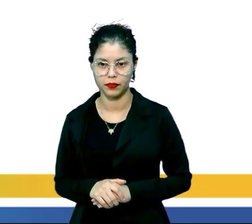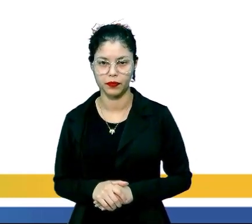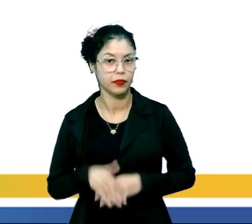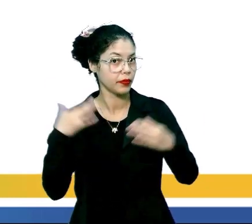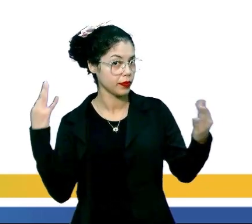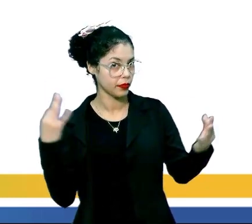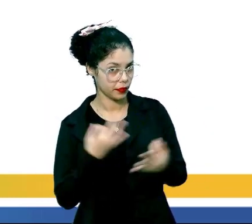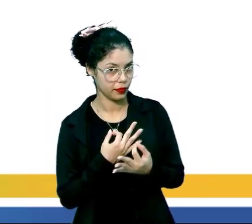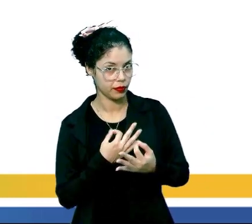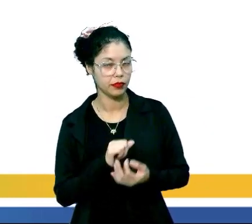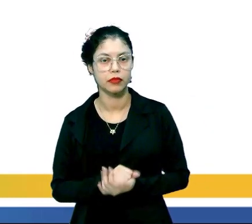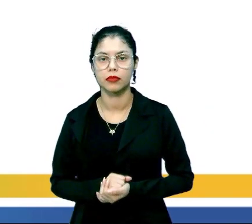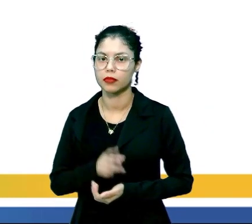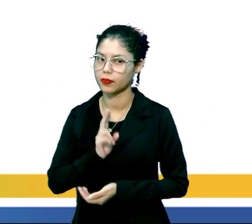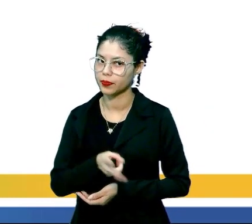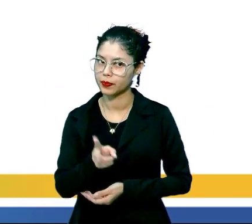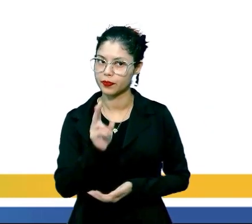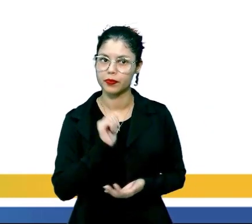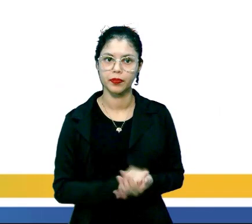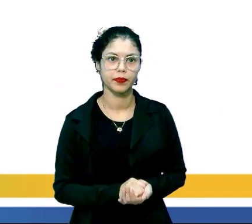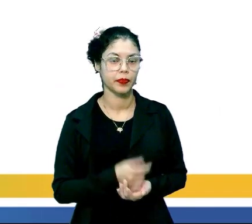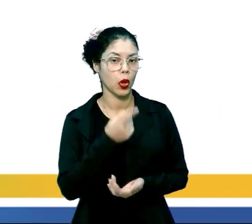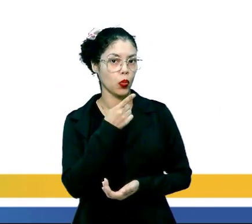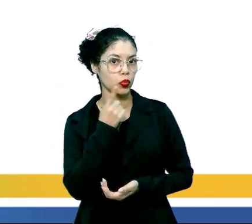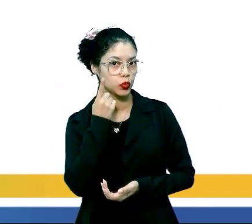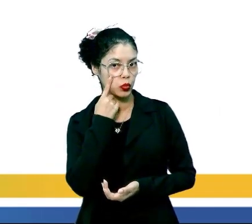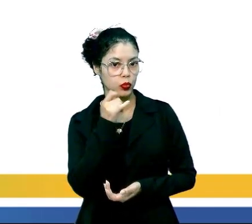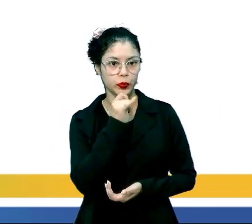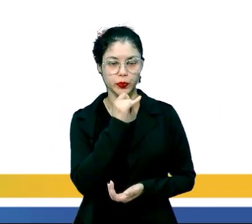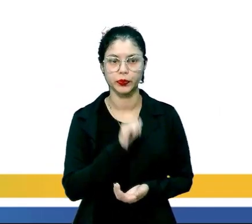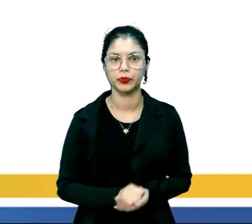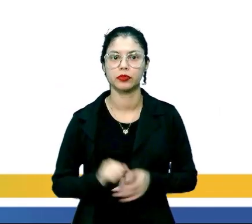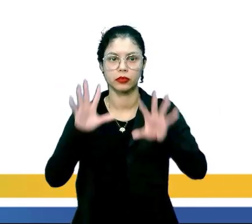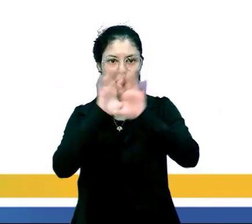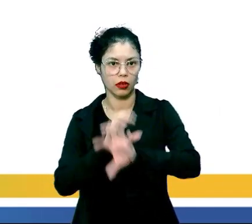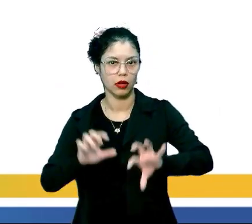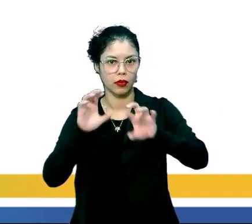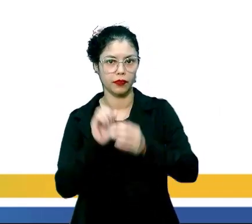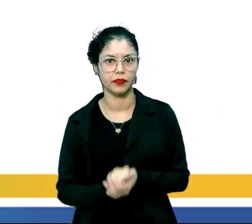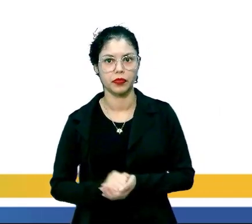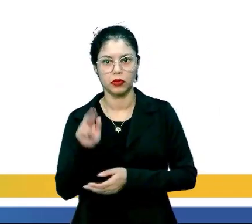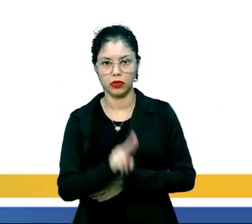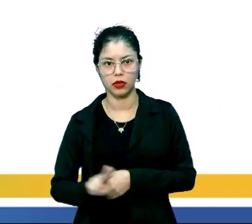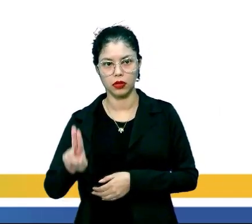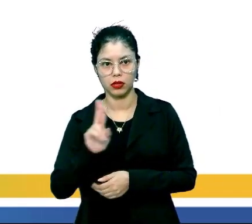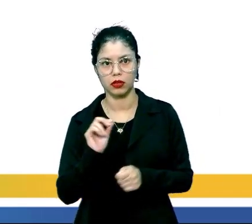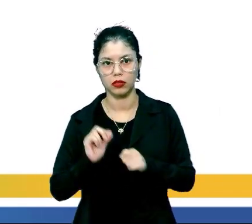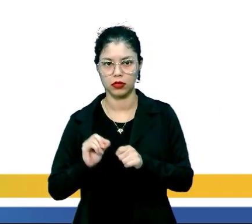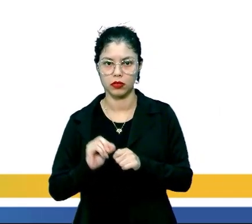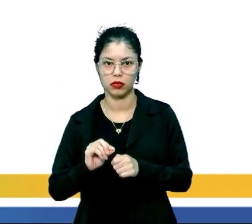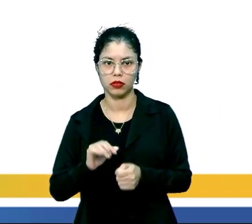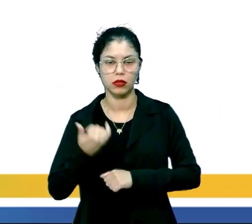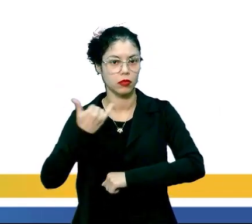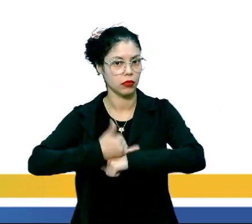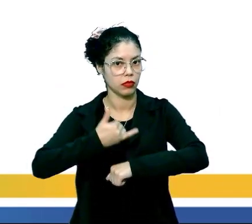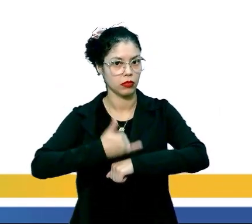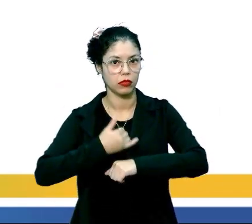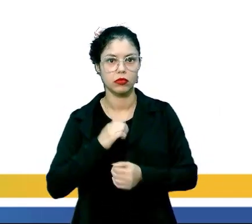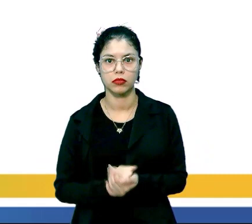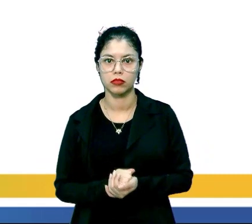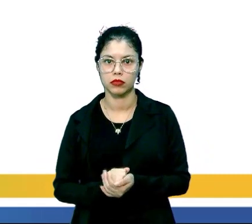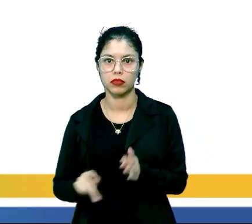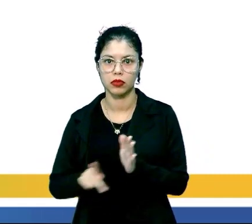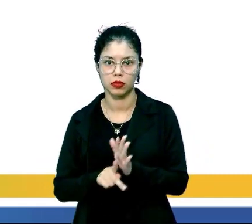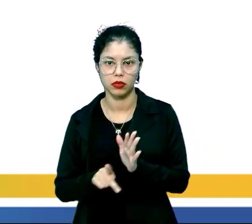endo. Perfeito? Então vamos seguir. Olha esse exemplo aí. O gás acetileno é muito utilizado em operações de soldagem de